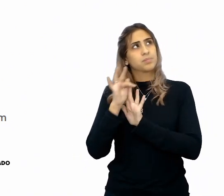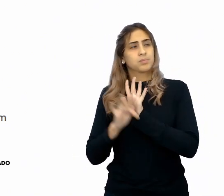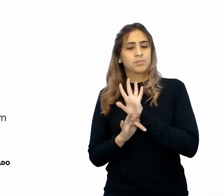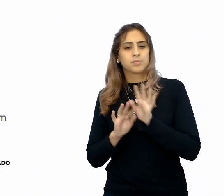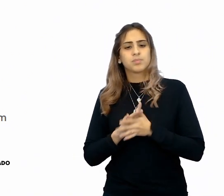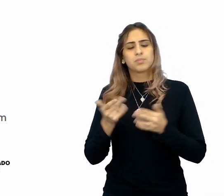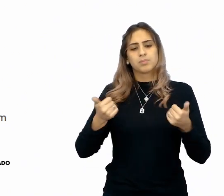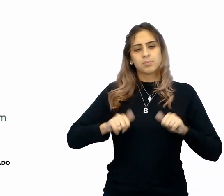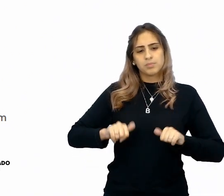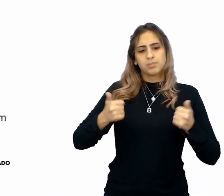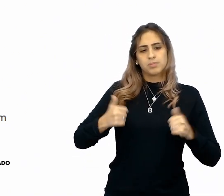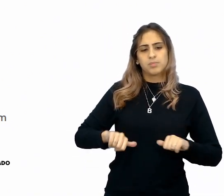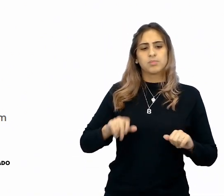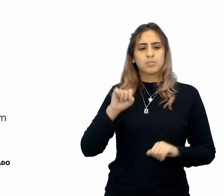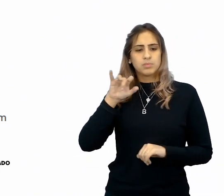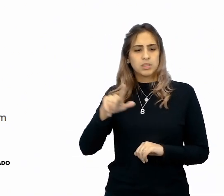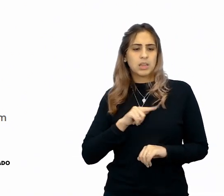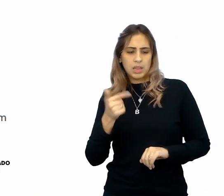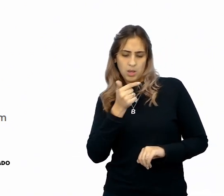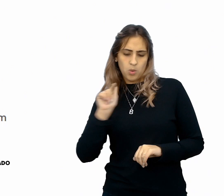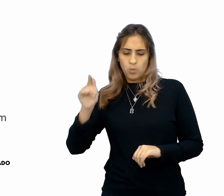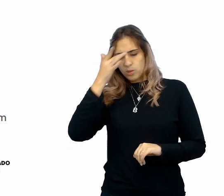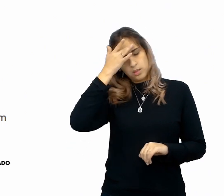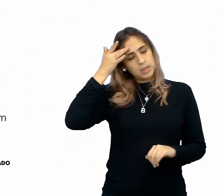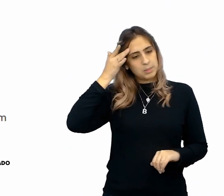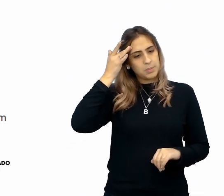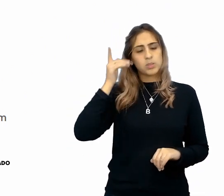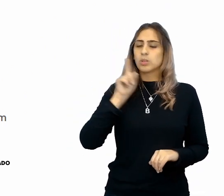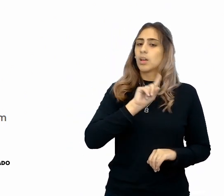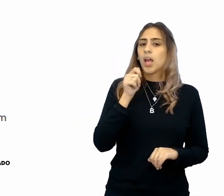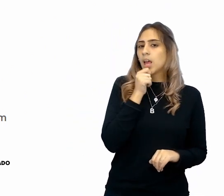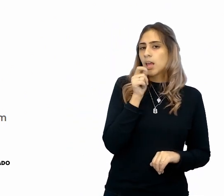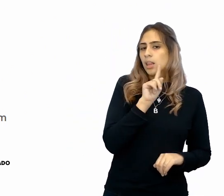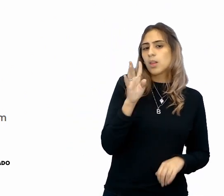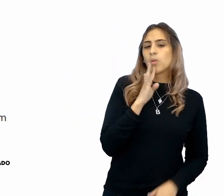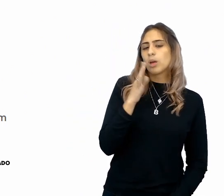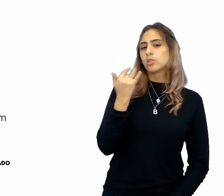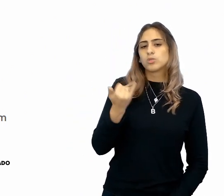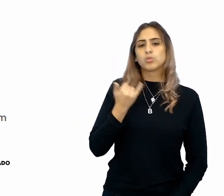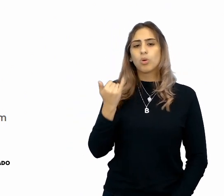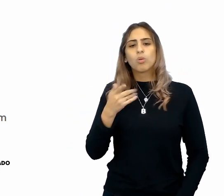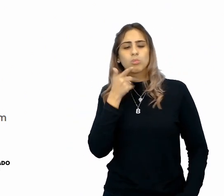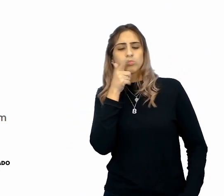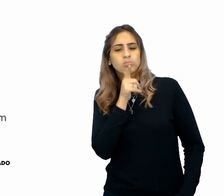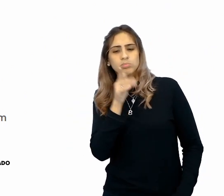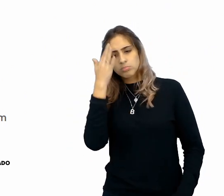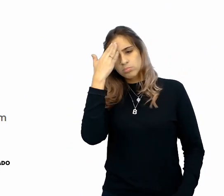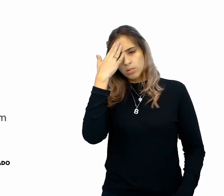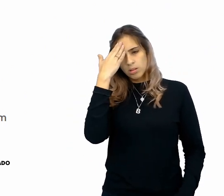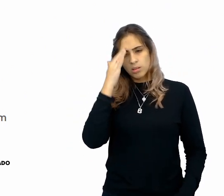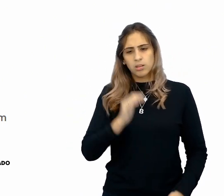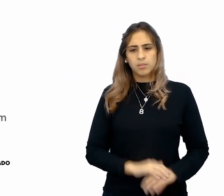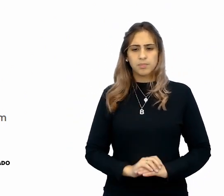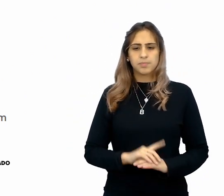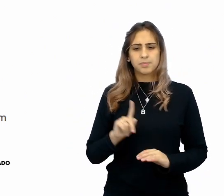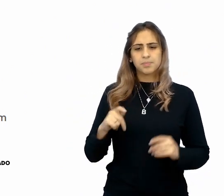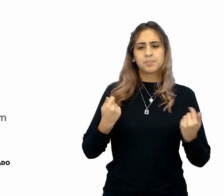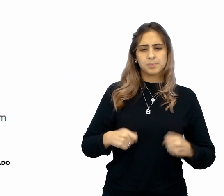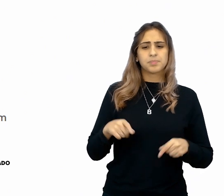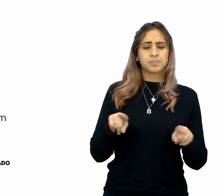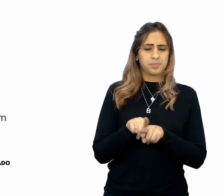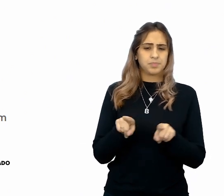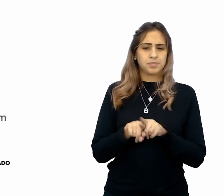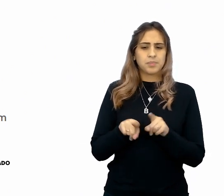e avaliarem se a outra pessoa que não conhece o jogo conseguirá entender. É preciso